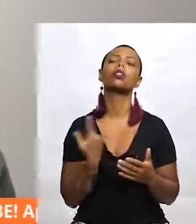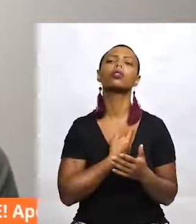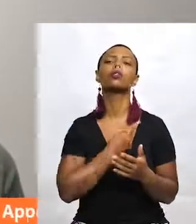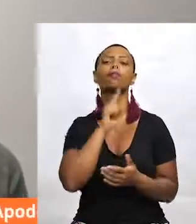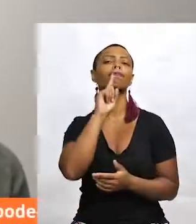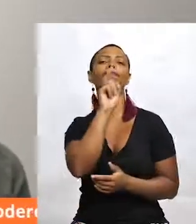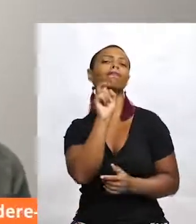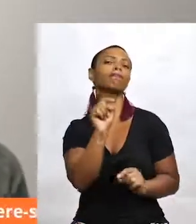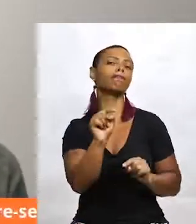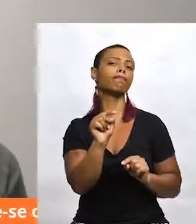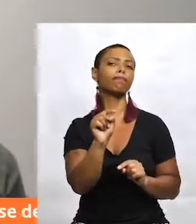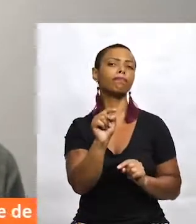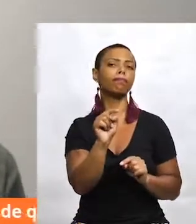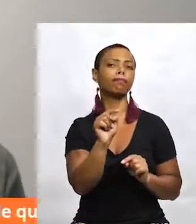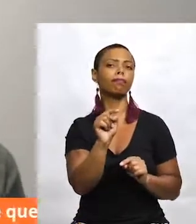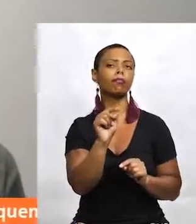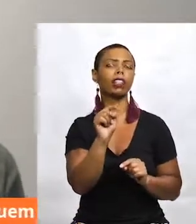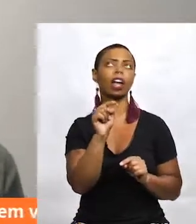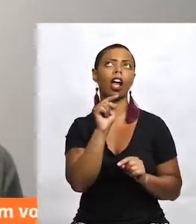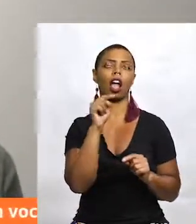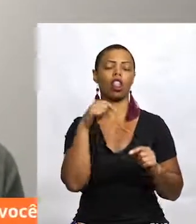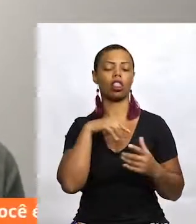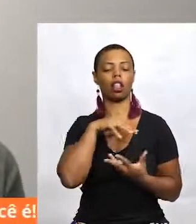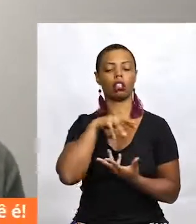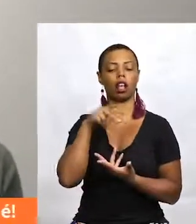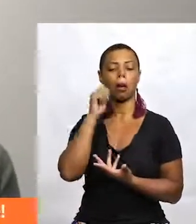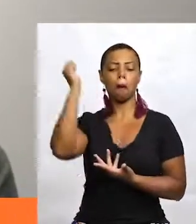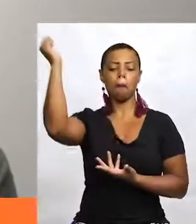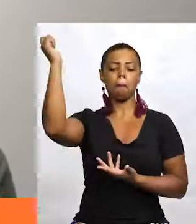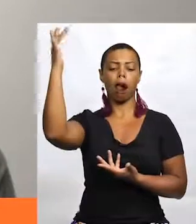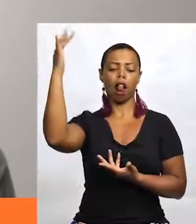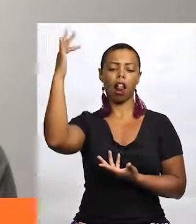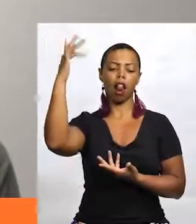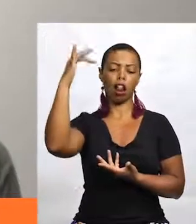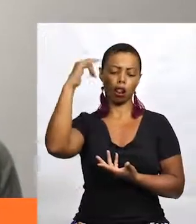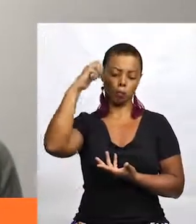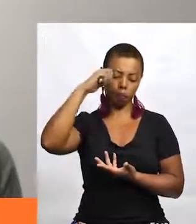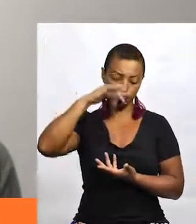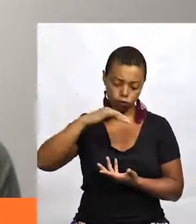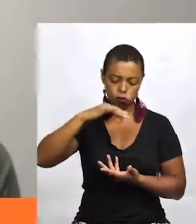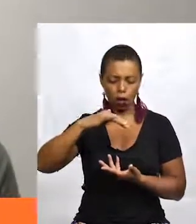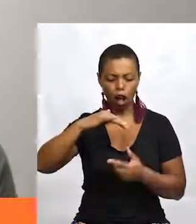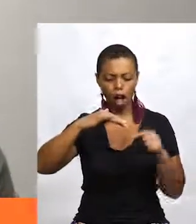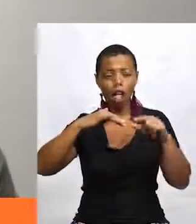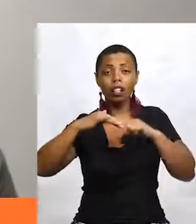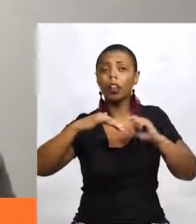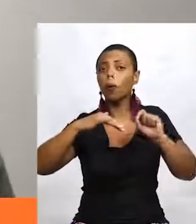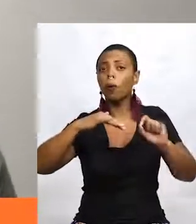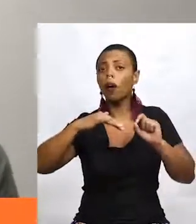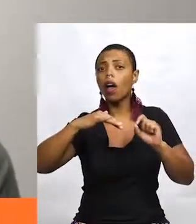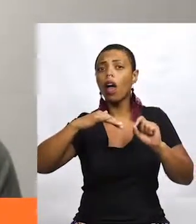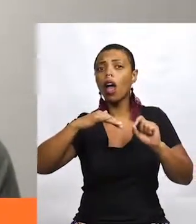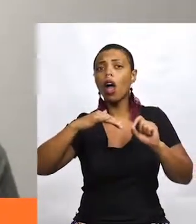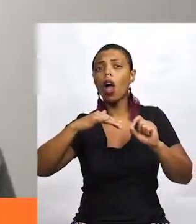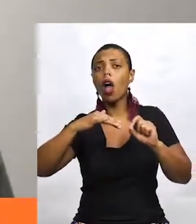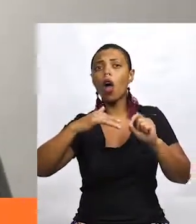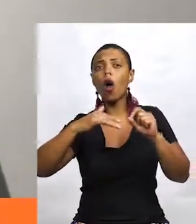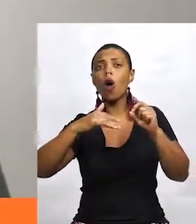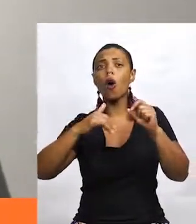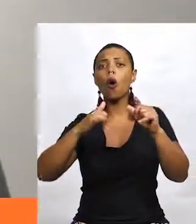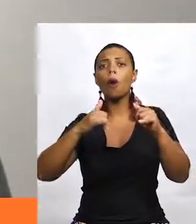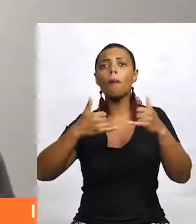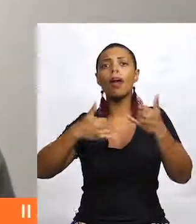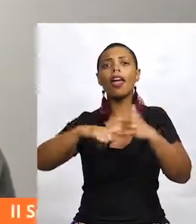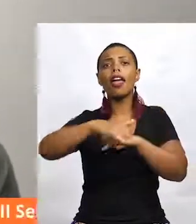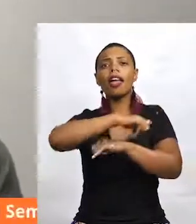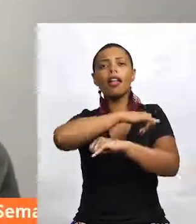essas partículas, elas chegam na Terra com uma energia da ordem de 10 a 20 eletronvolts. Né? Então,